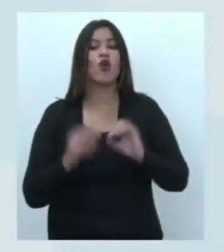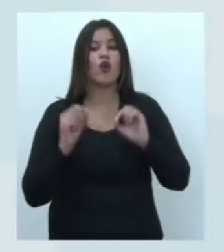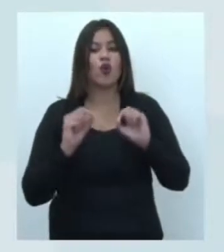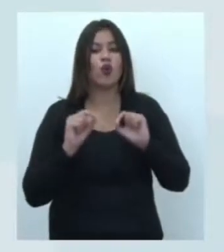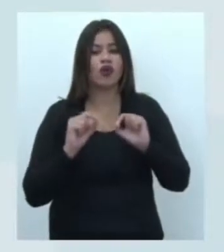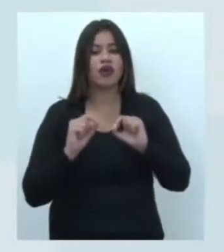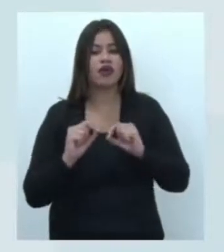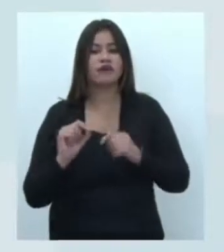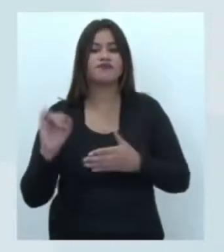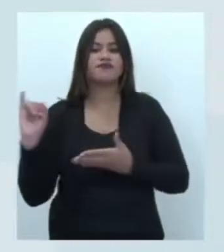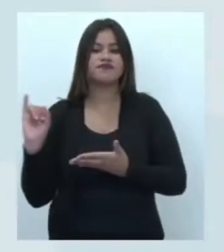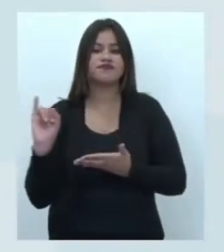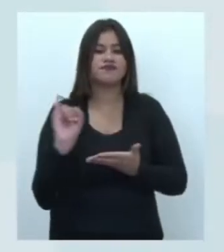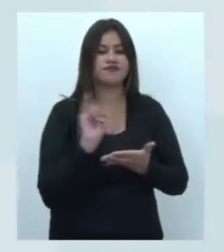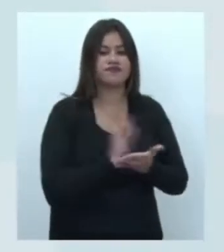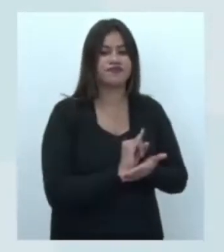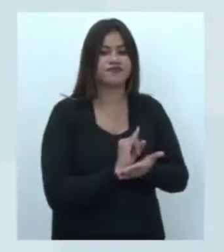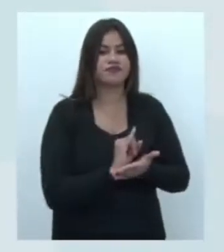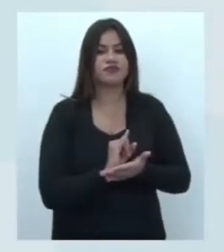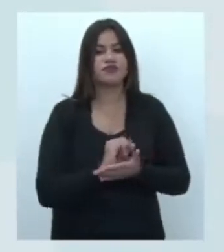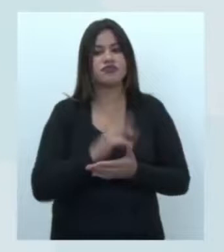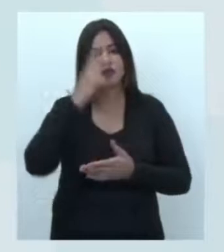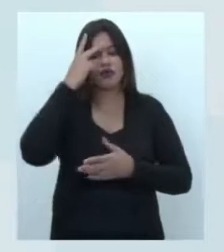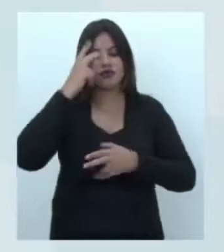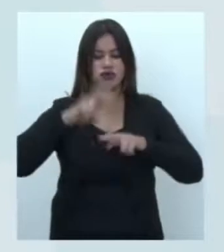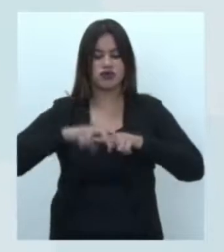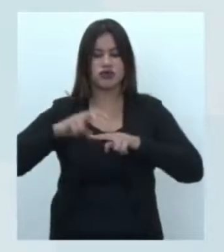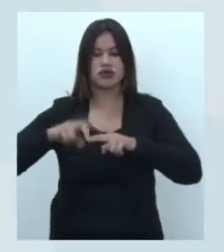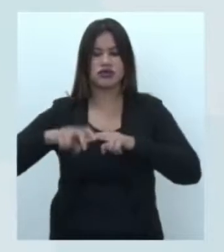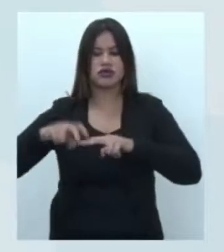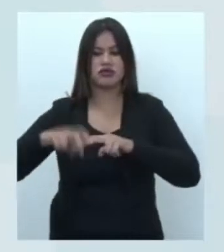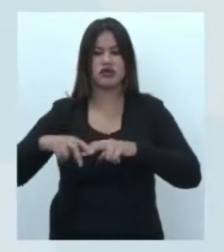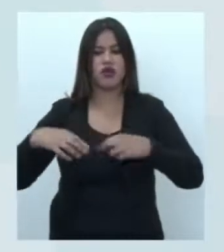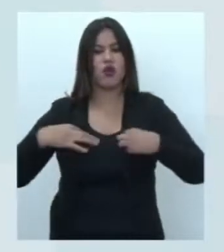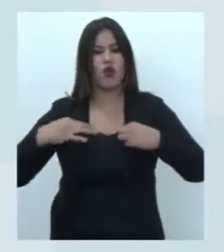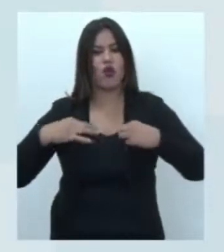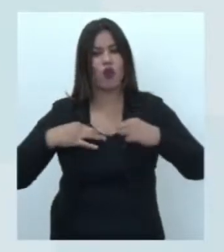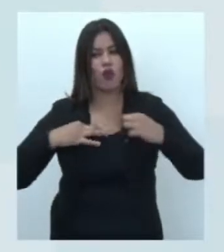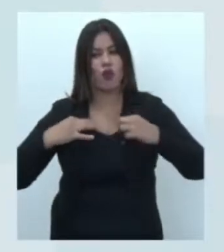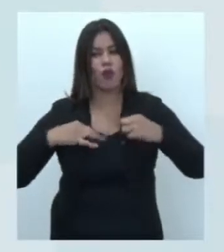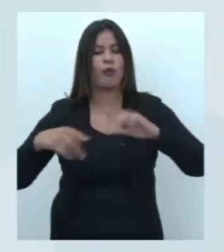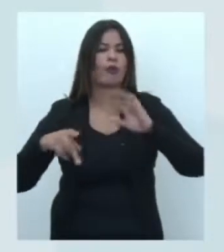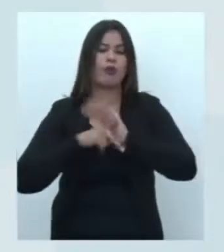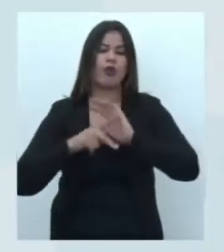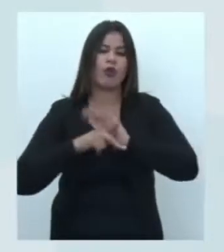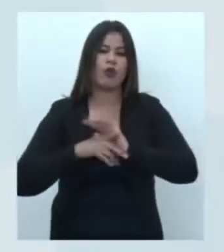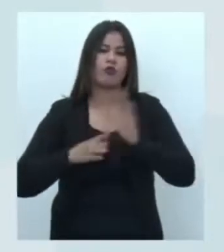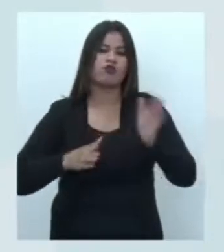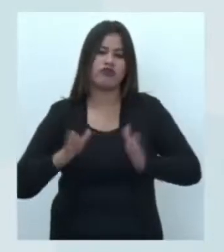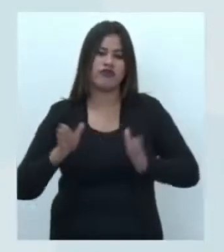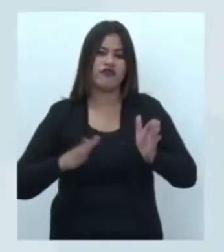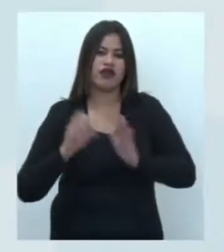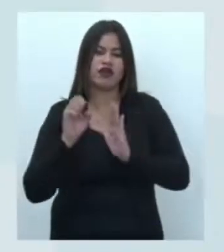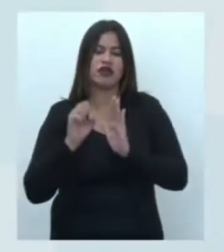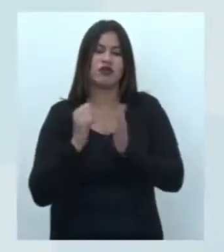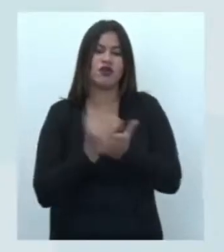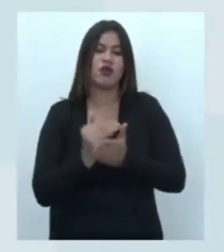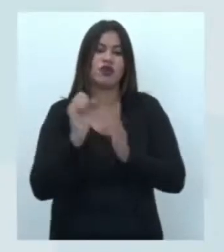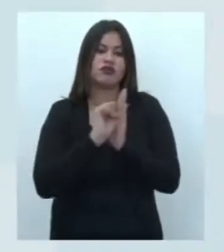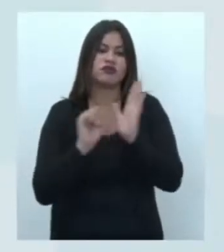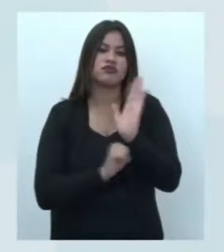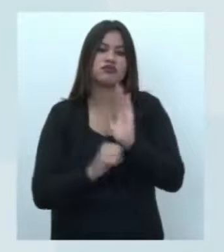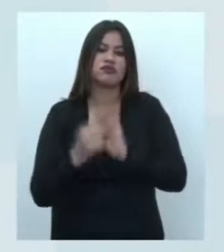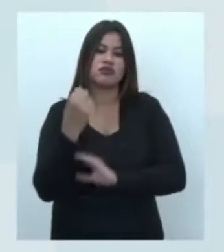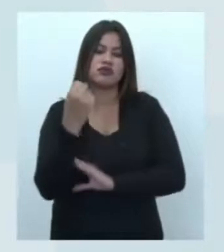imigrantes portugueses, né, eles estão sentados numa escada, com vestimentas típicas da época, do início do século XX.